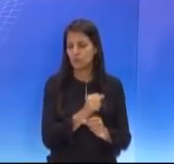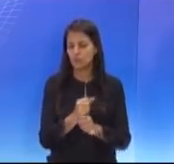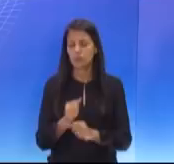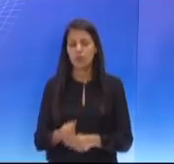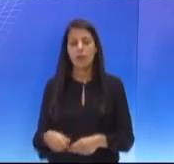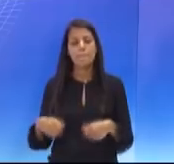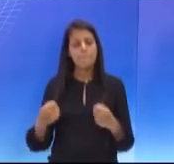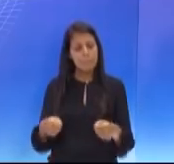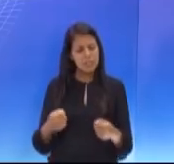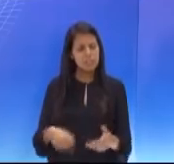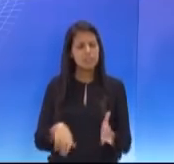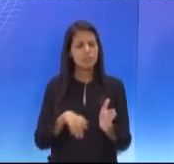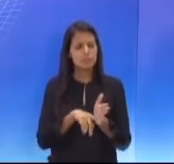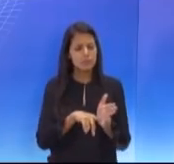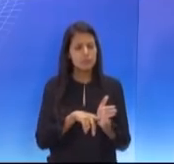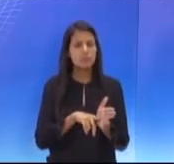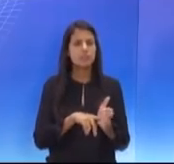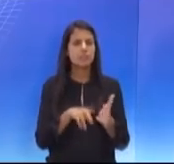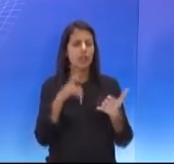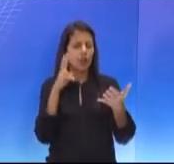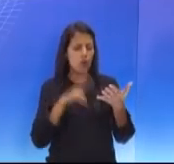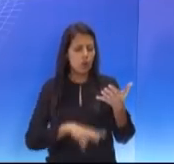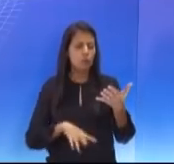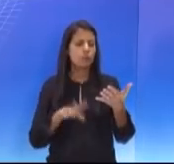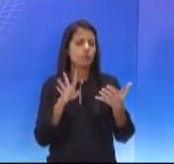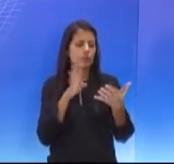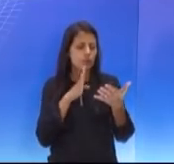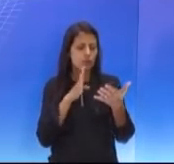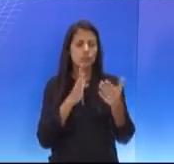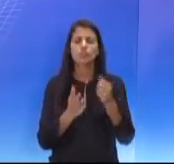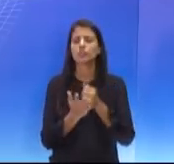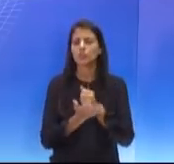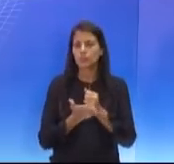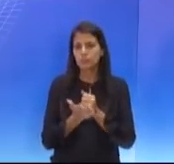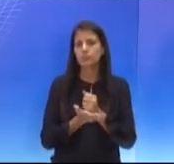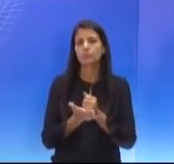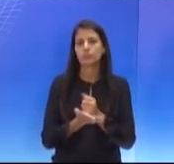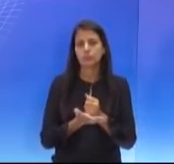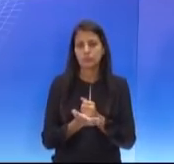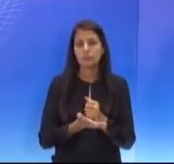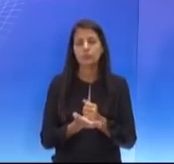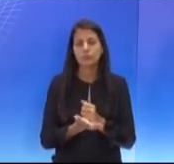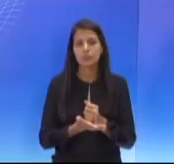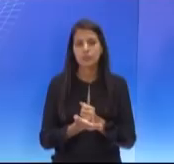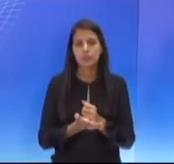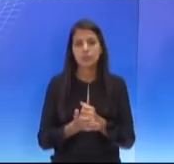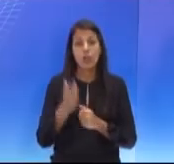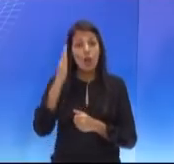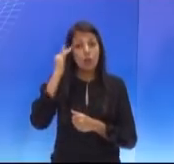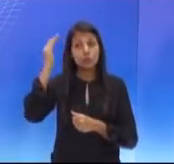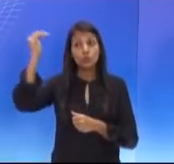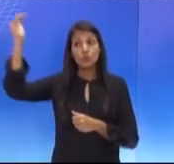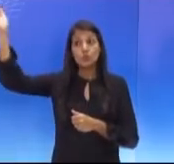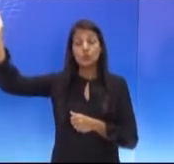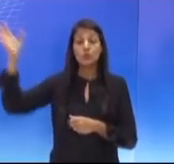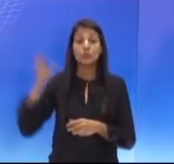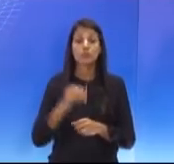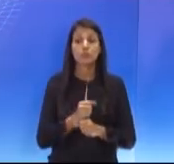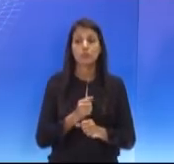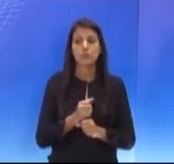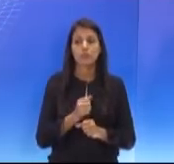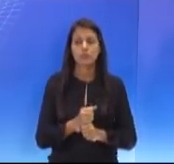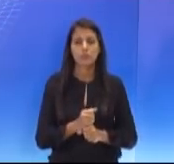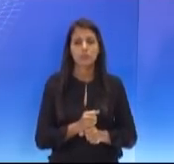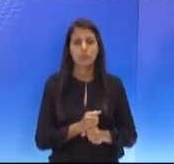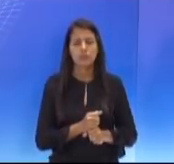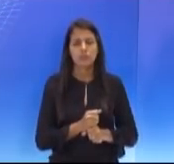o domínio da matemática básica. Ela é o que determina o nosso sucesso na matemática do ensino médio e do ensino superior,